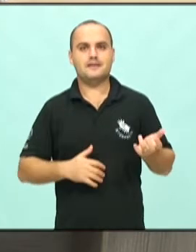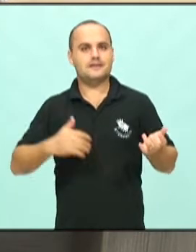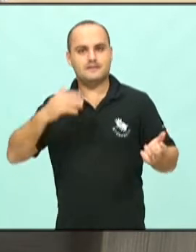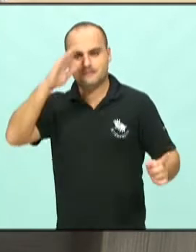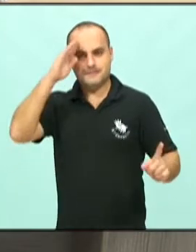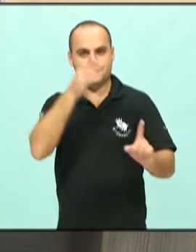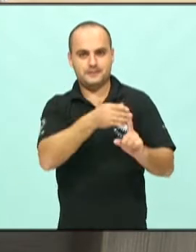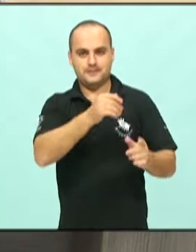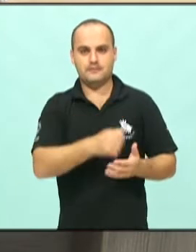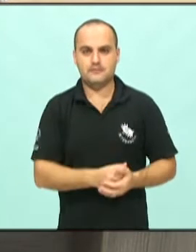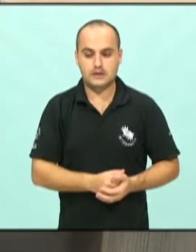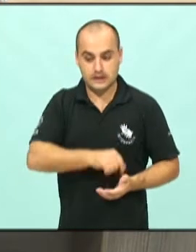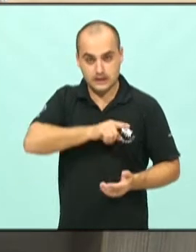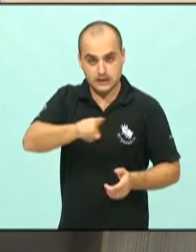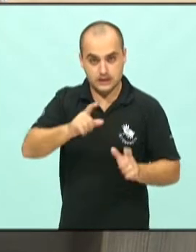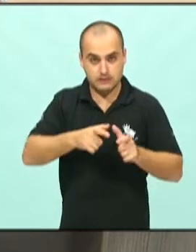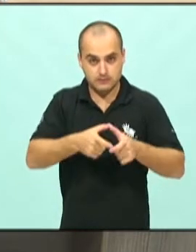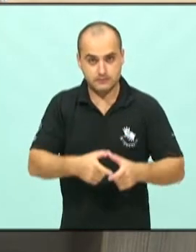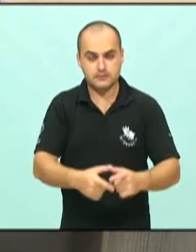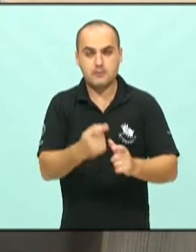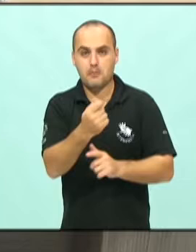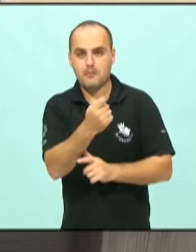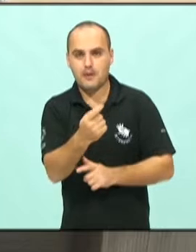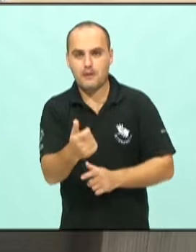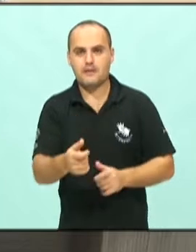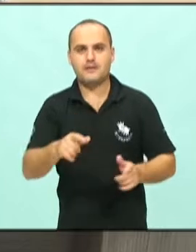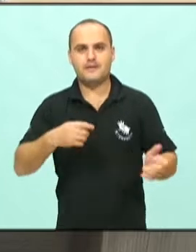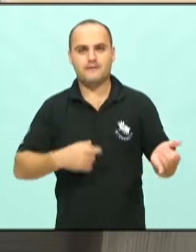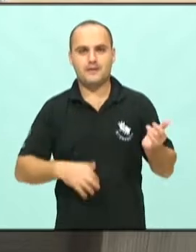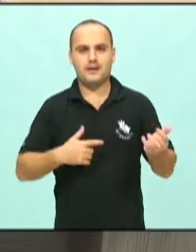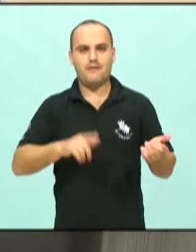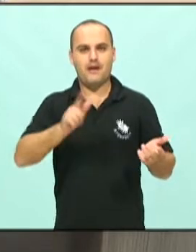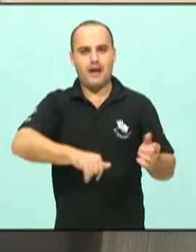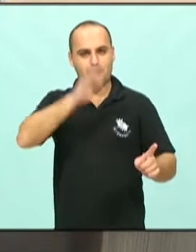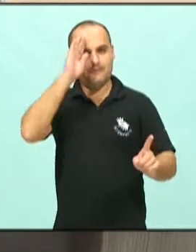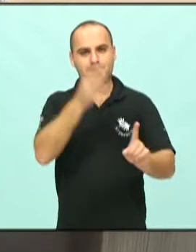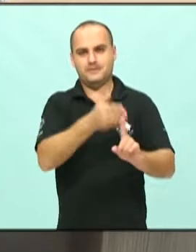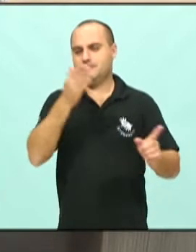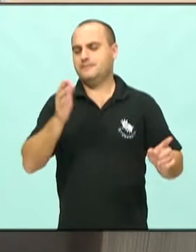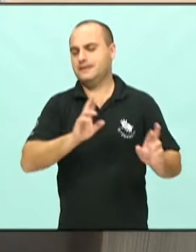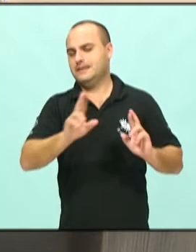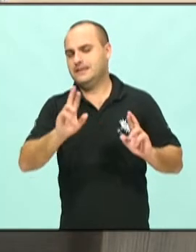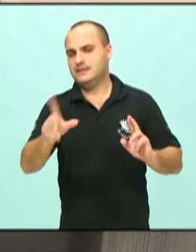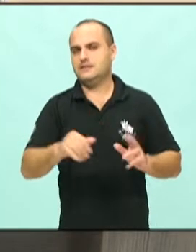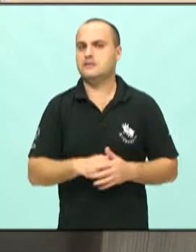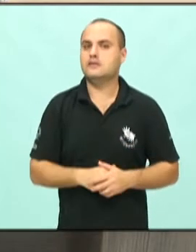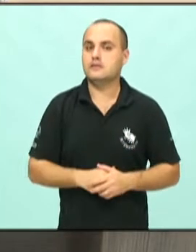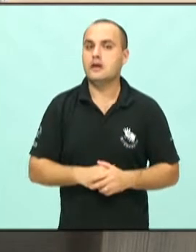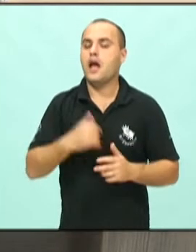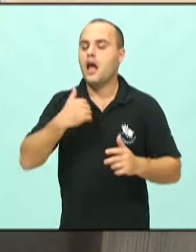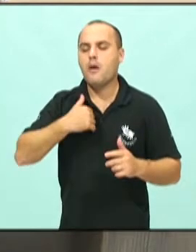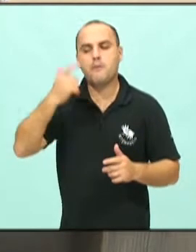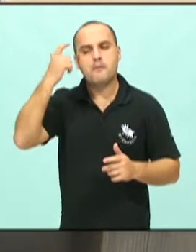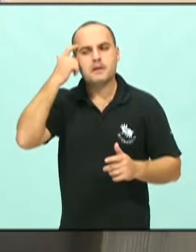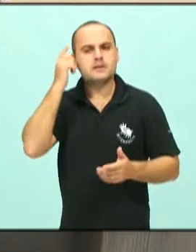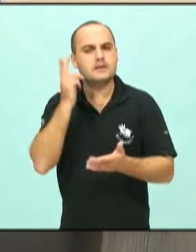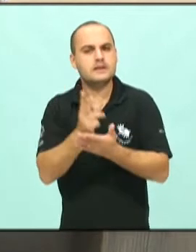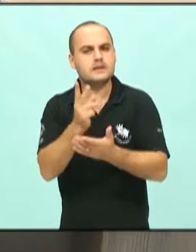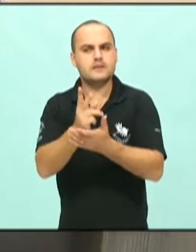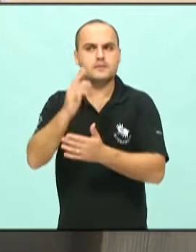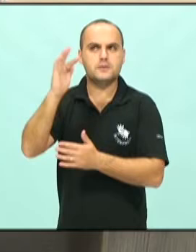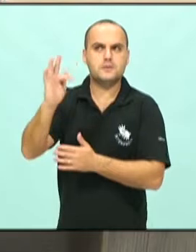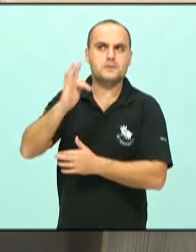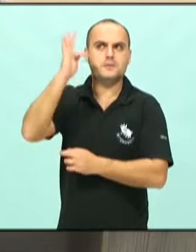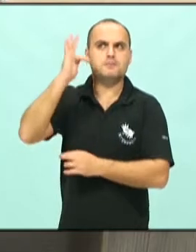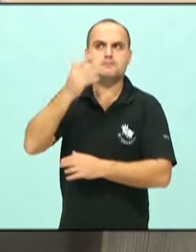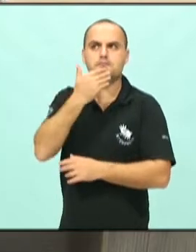disco, são poucas as faixas que o violão é o instrumento principal, né? Então, estou sempre pensando no melhor para a música. Então, aquela coisa